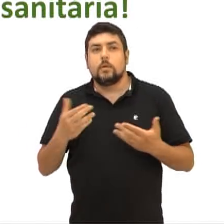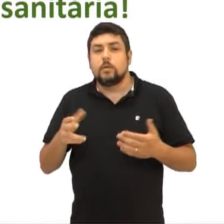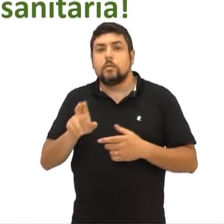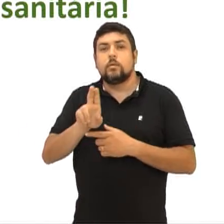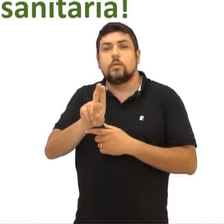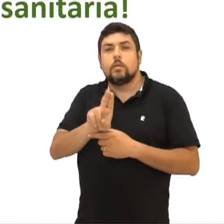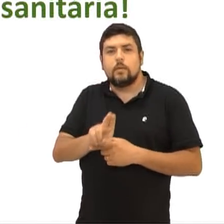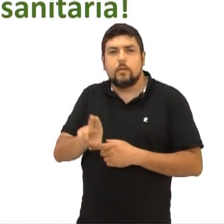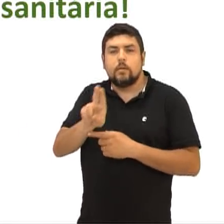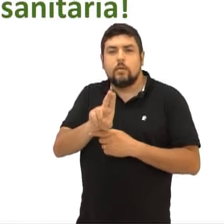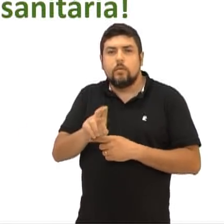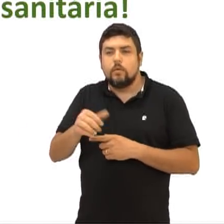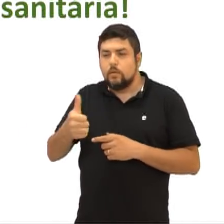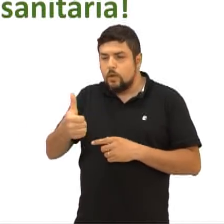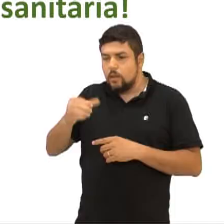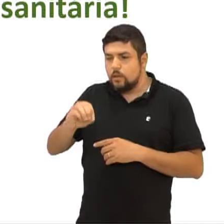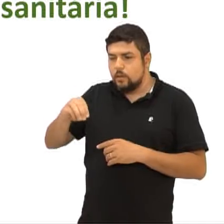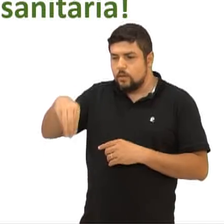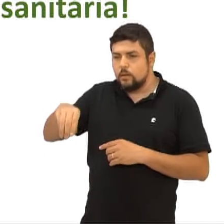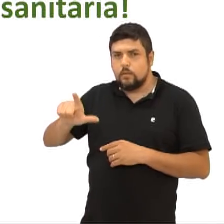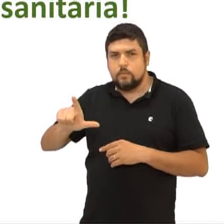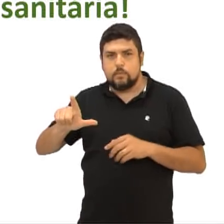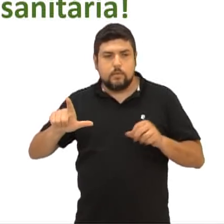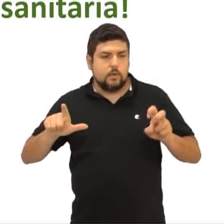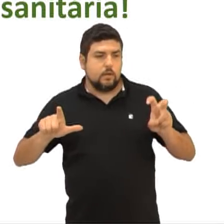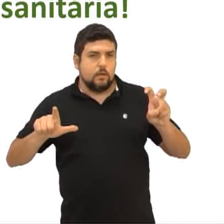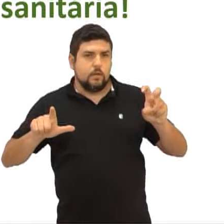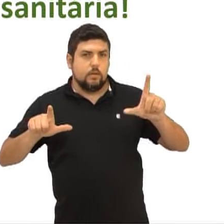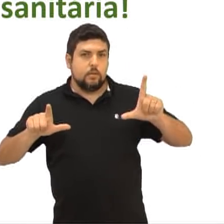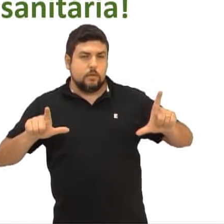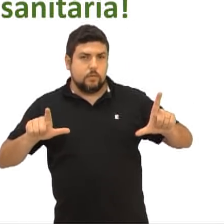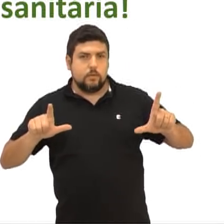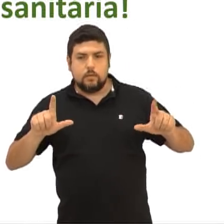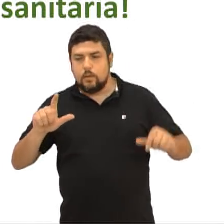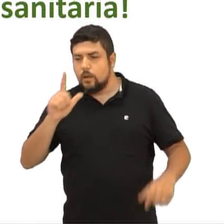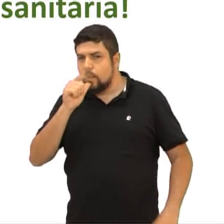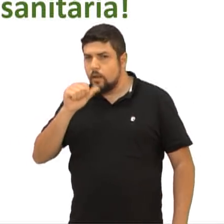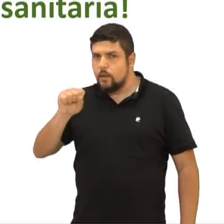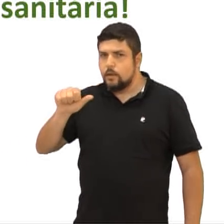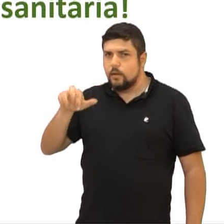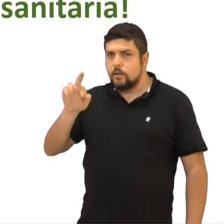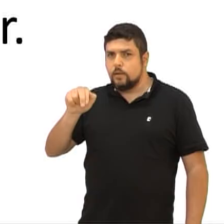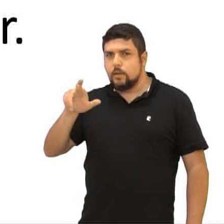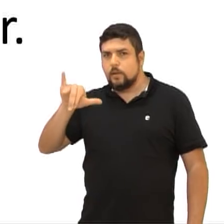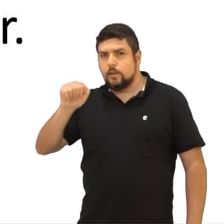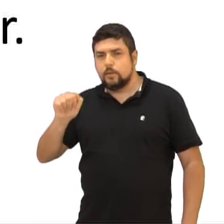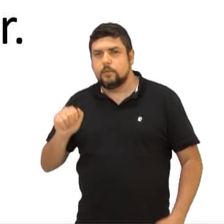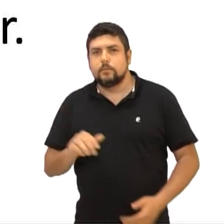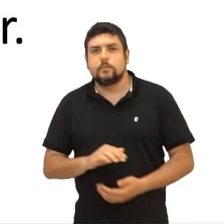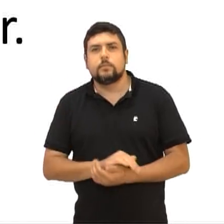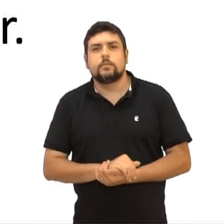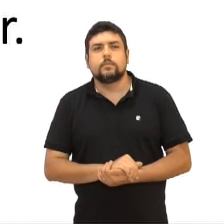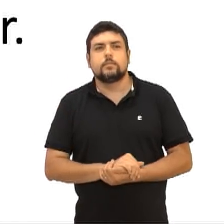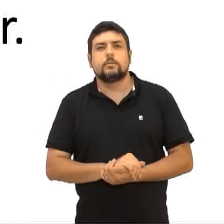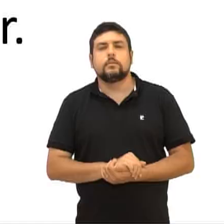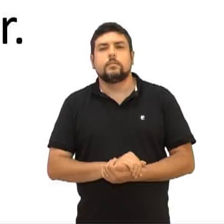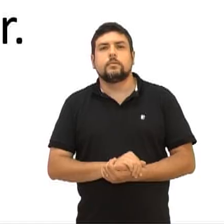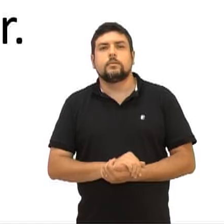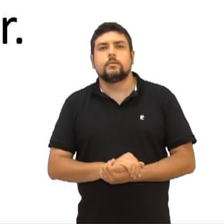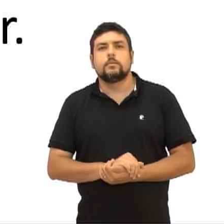água sanitária para 5 litros de água normal.